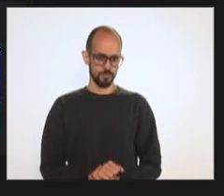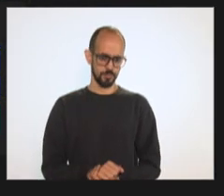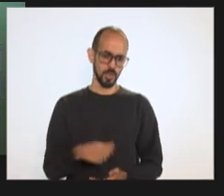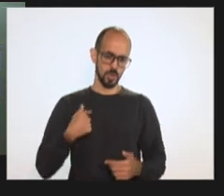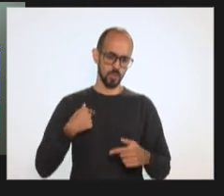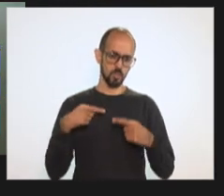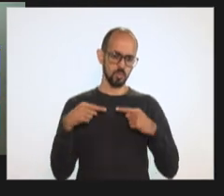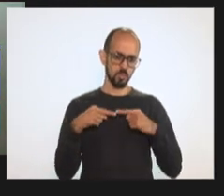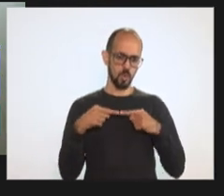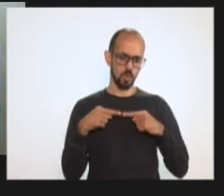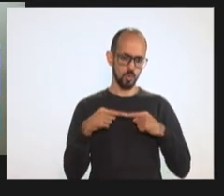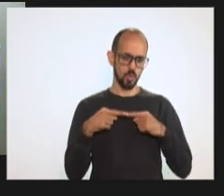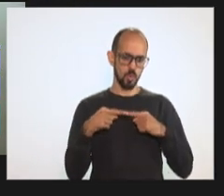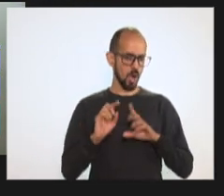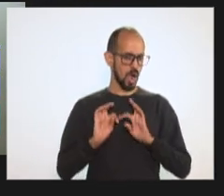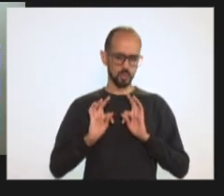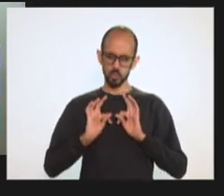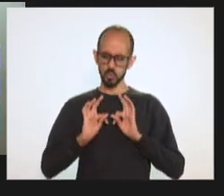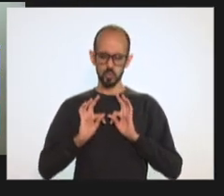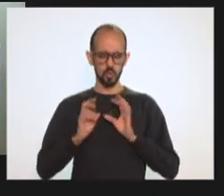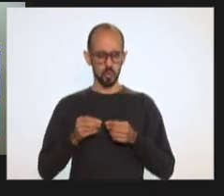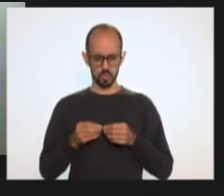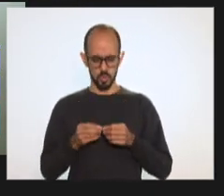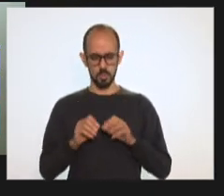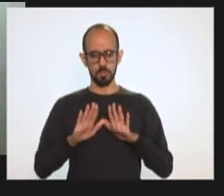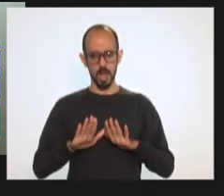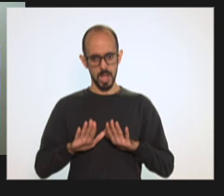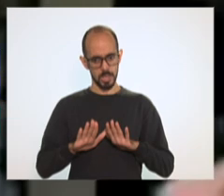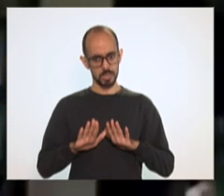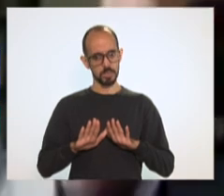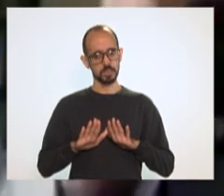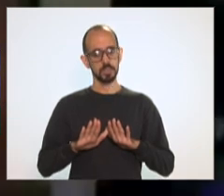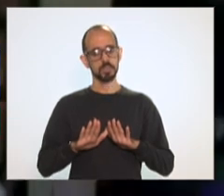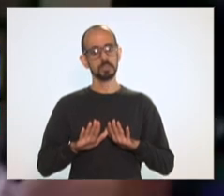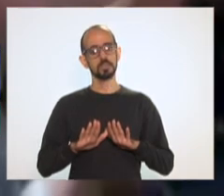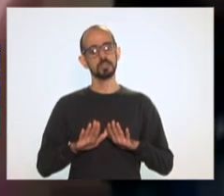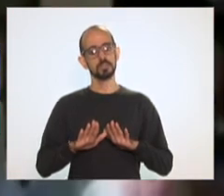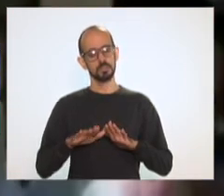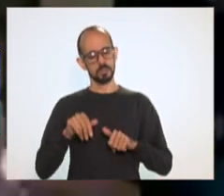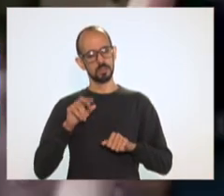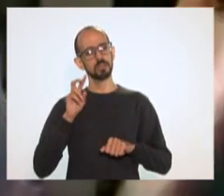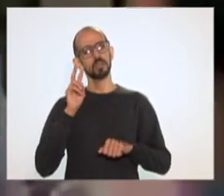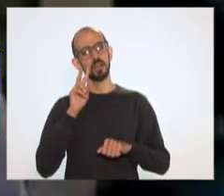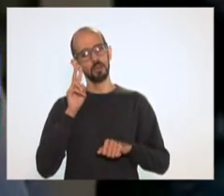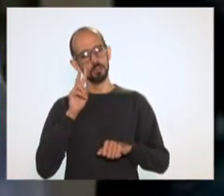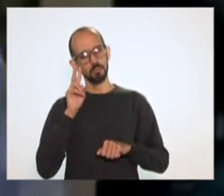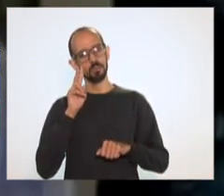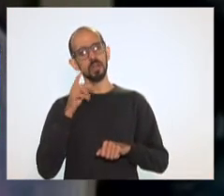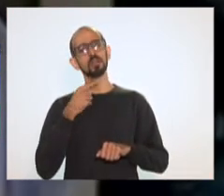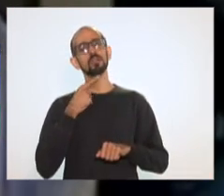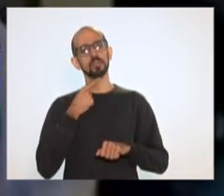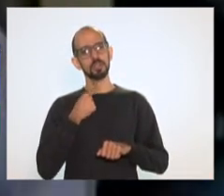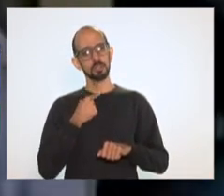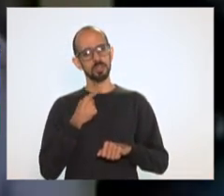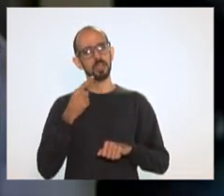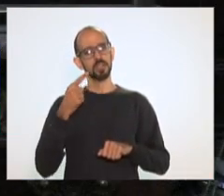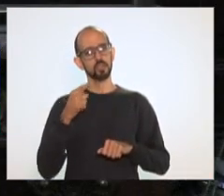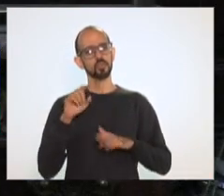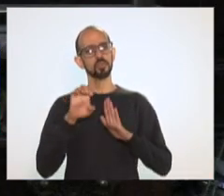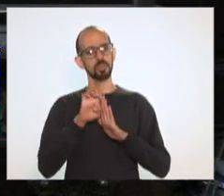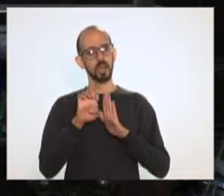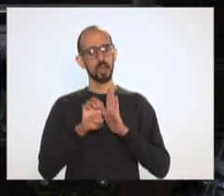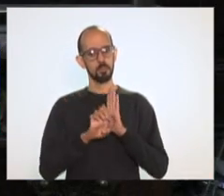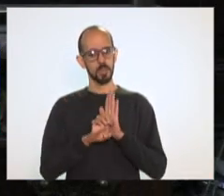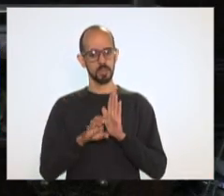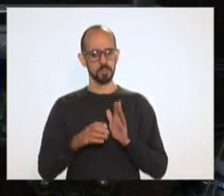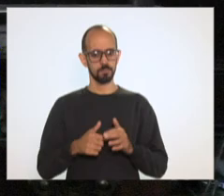favorável totalmente favorável mas querendo e gostando desejando o acolhimento dessa emenda deixa